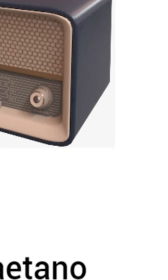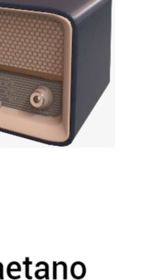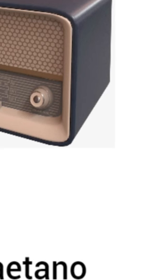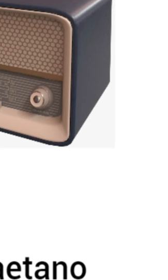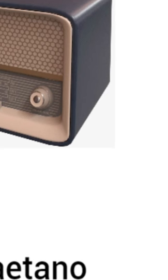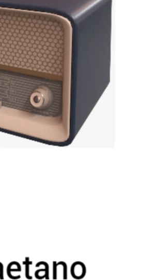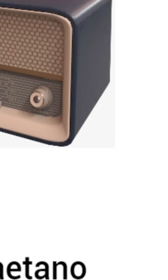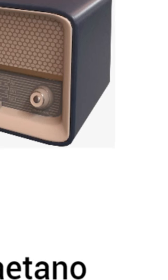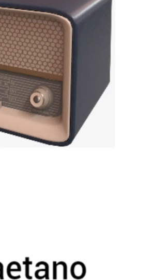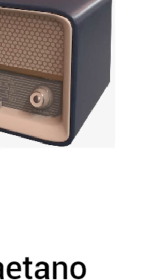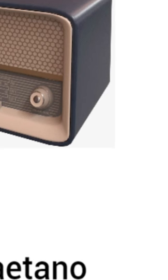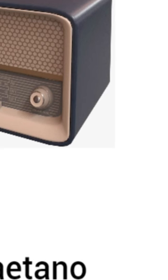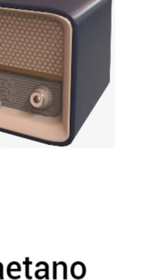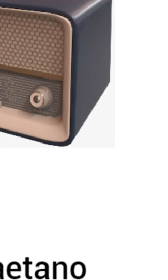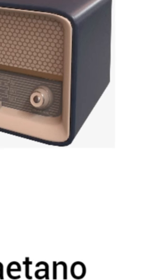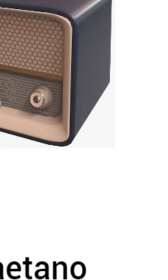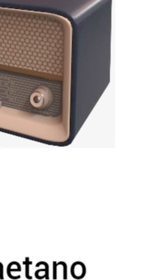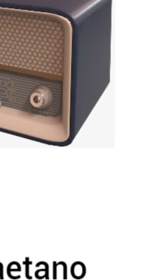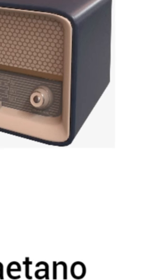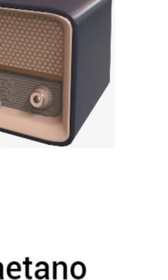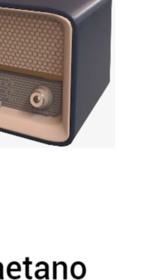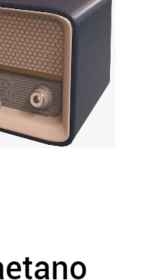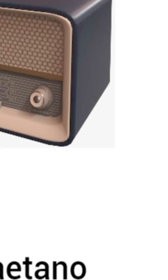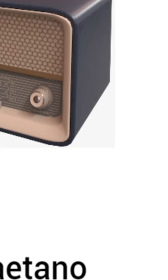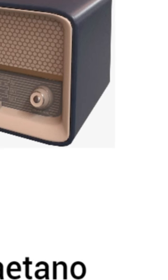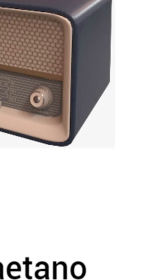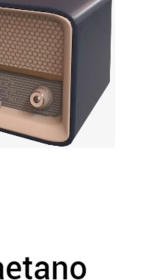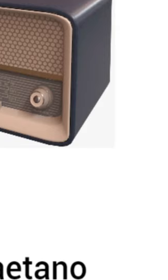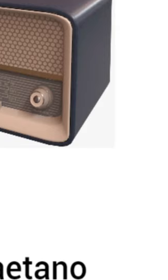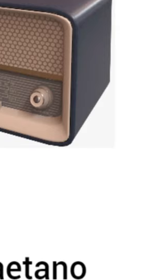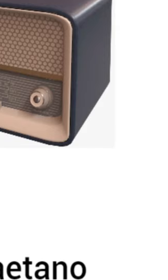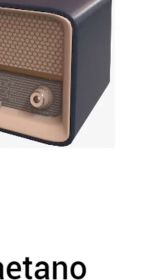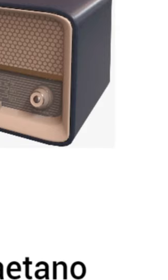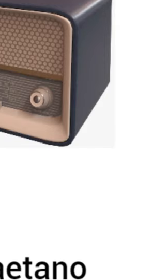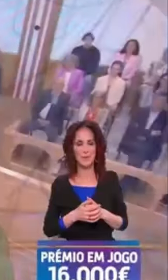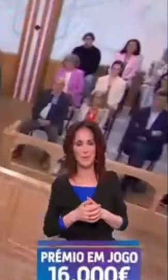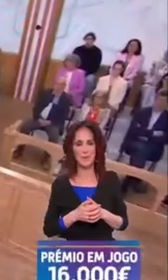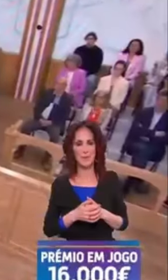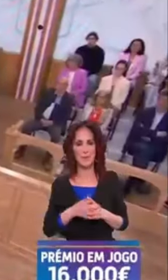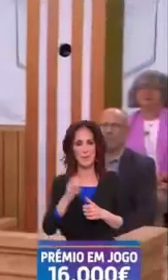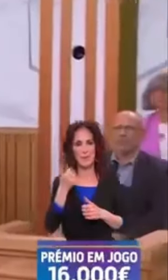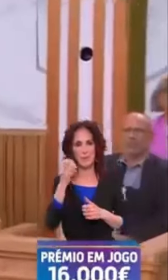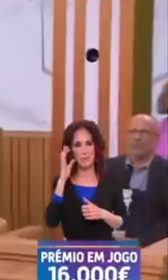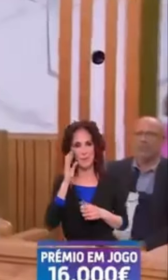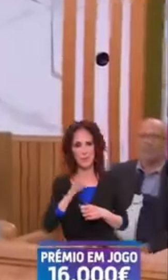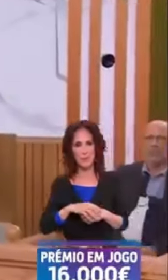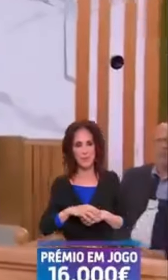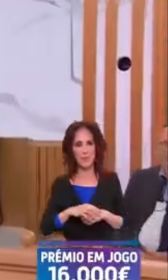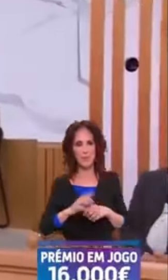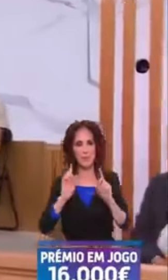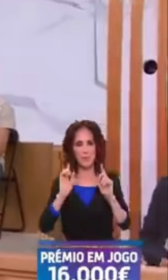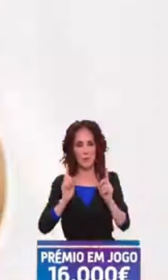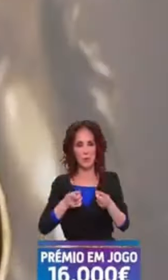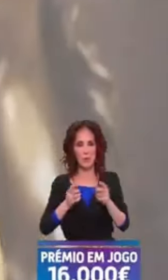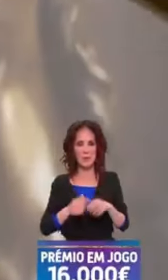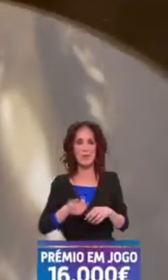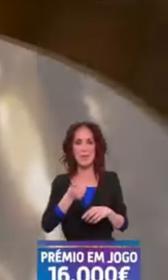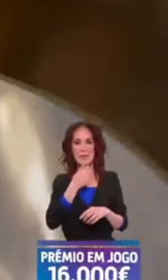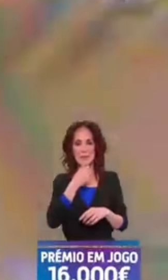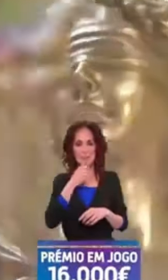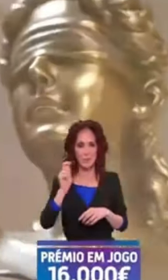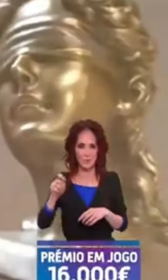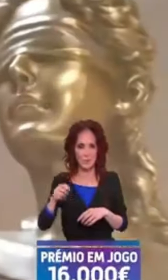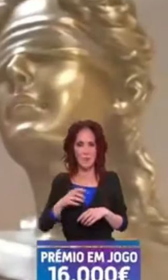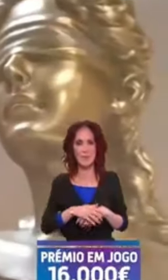escrever porque senão de outra forma terá de ouvir a gravação eh mas é importante eh por